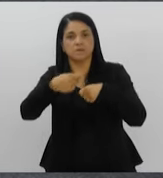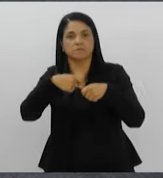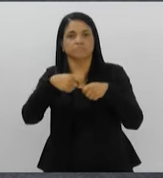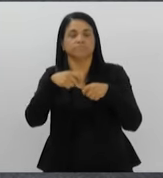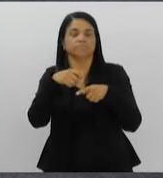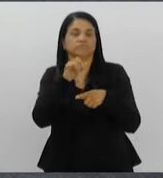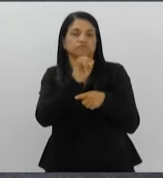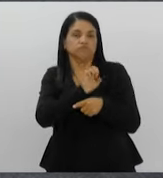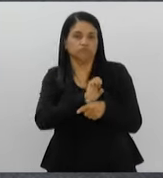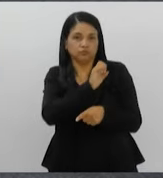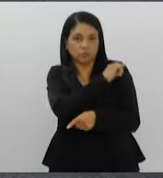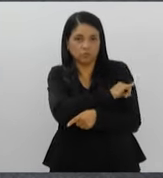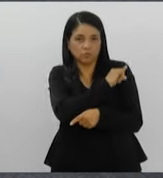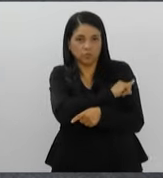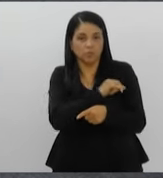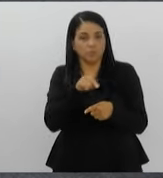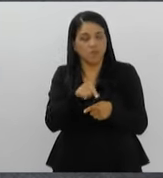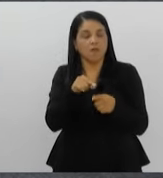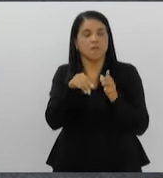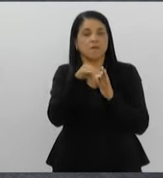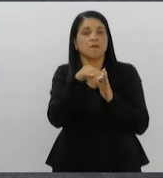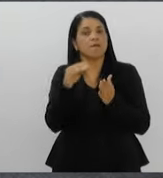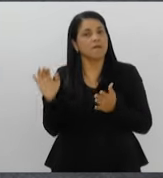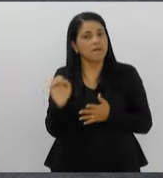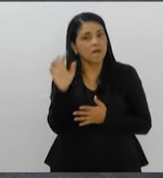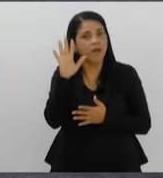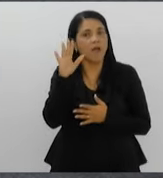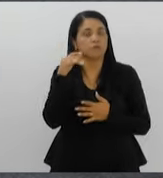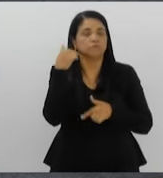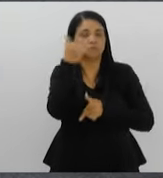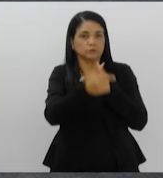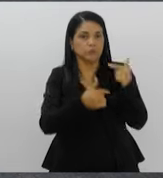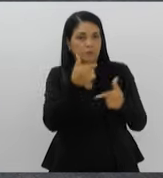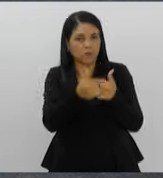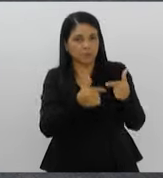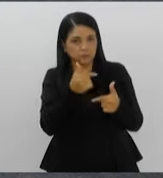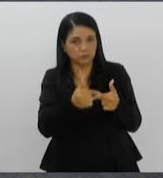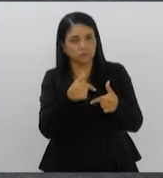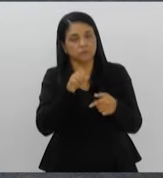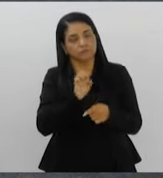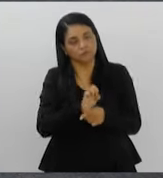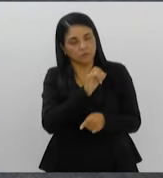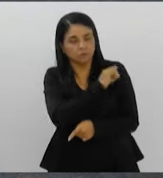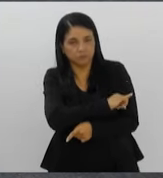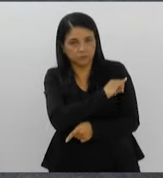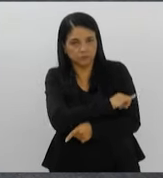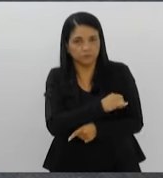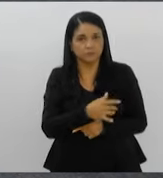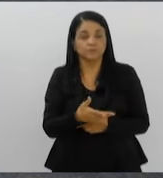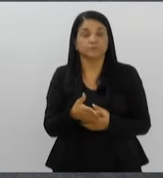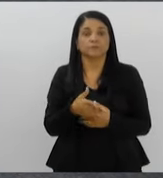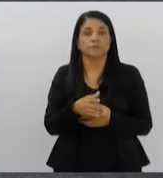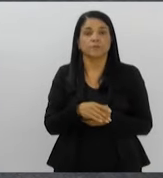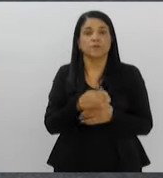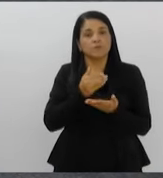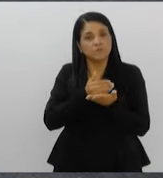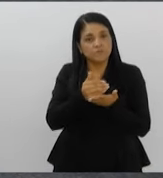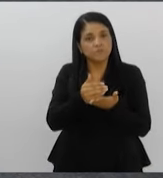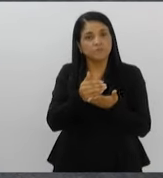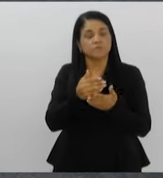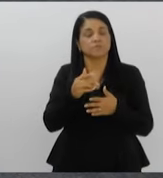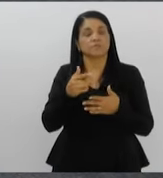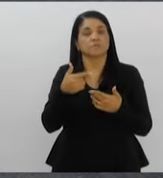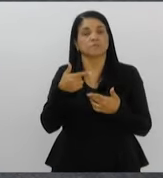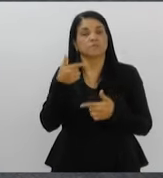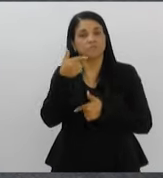muito caras para o conjunto das trabalhadoras e dos trabalhadores aqui do Estado do Rio de Janeiro. Desde o início da nossa legislatura, a